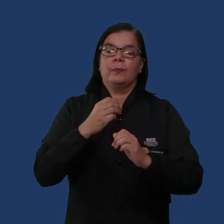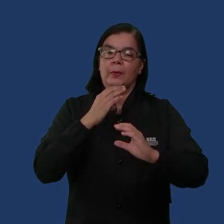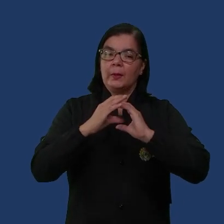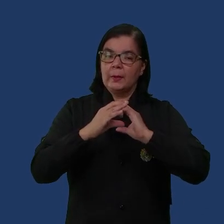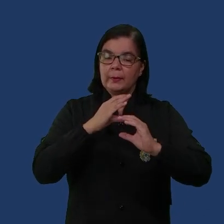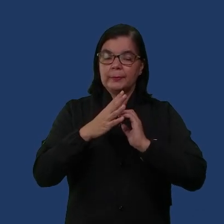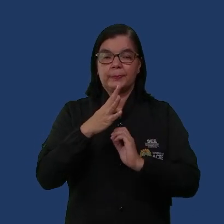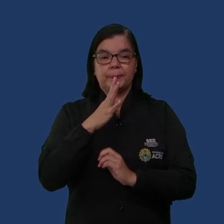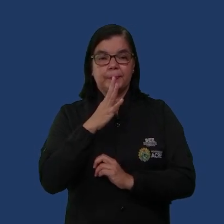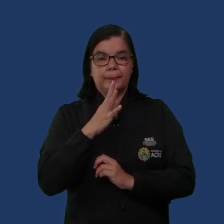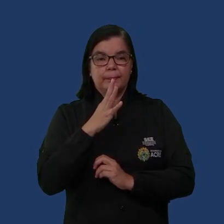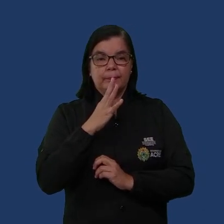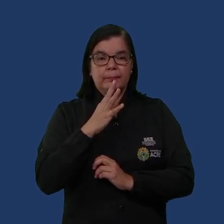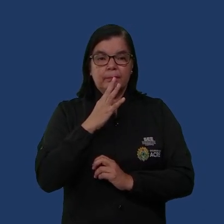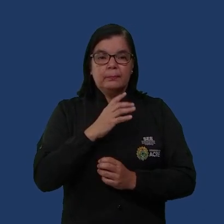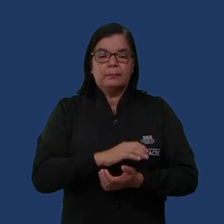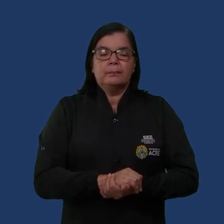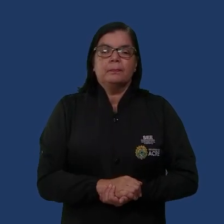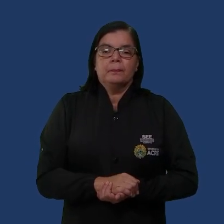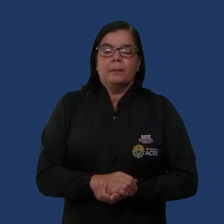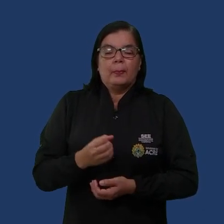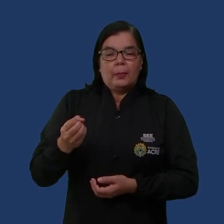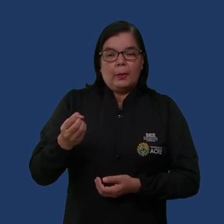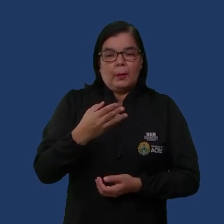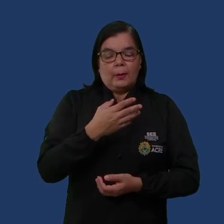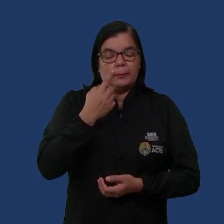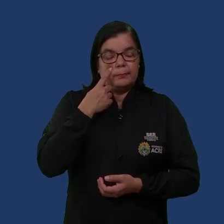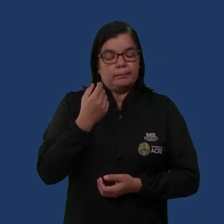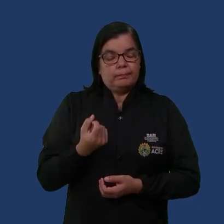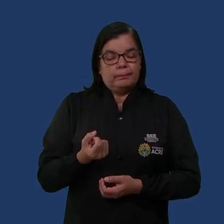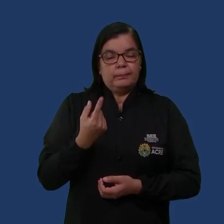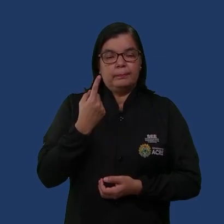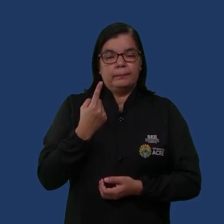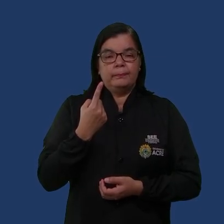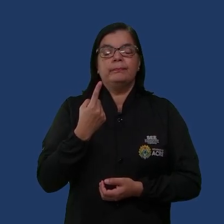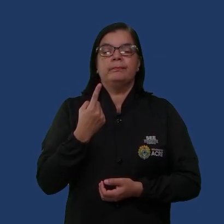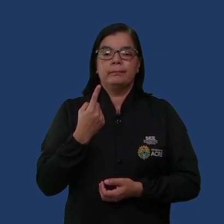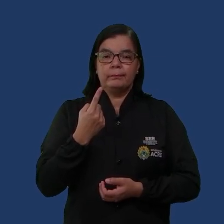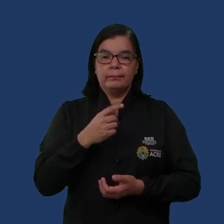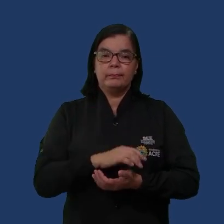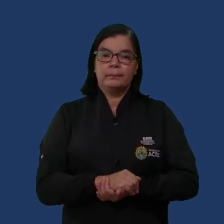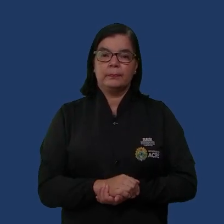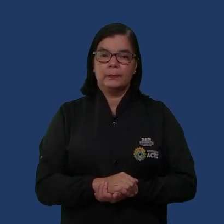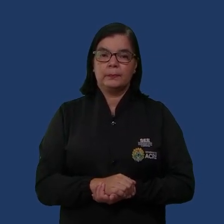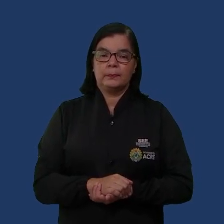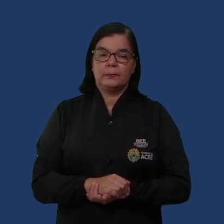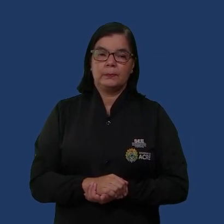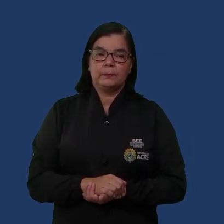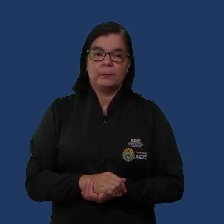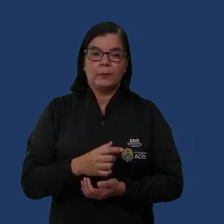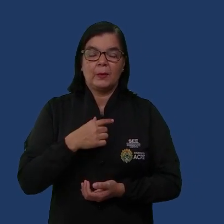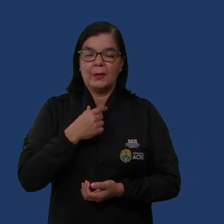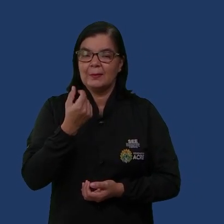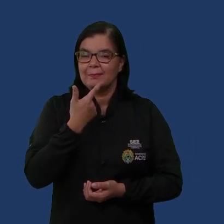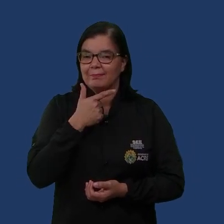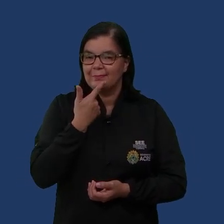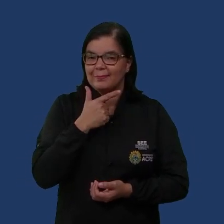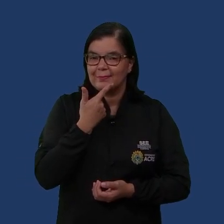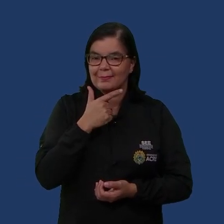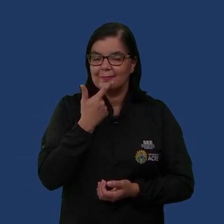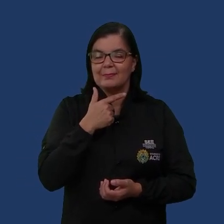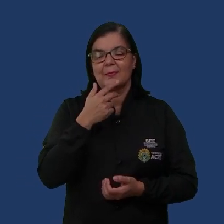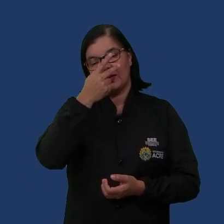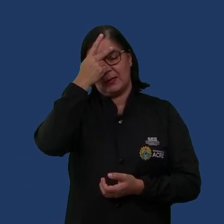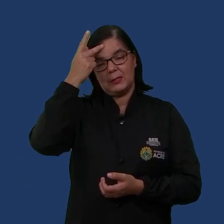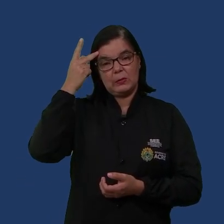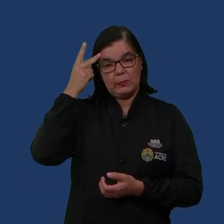canções conhecidas, trazendo novas perspectivas e risadas, né, ao